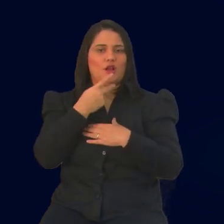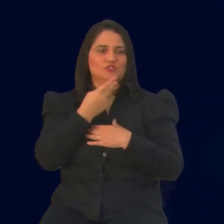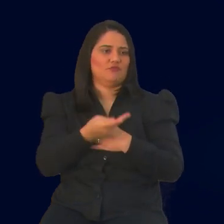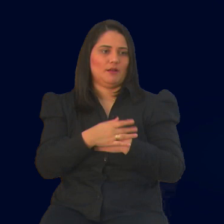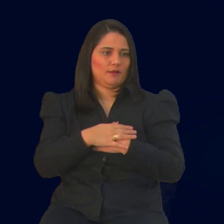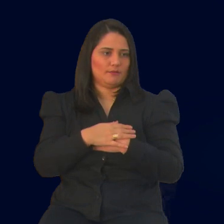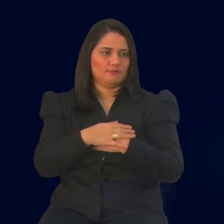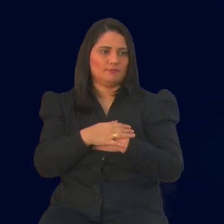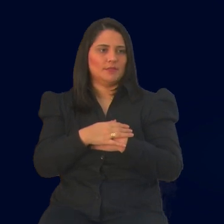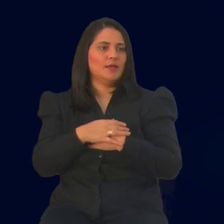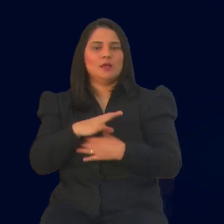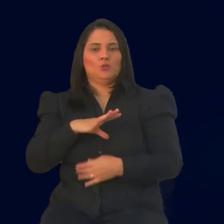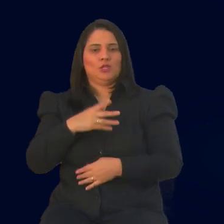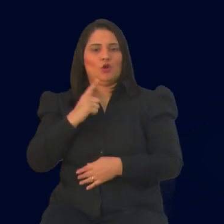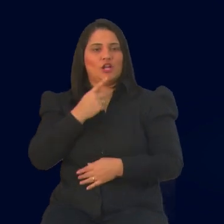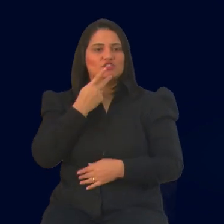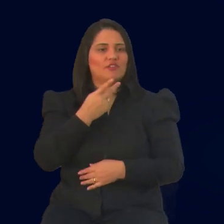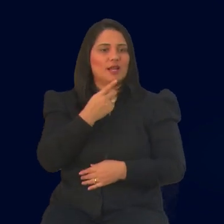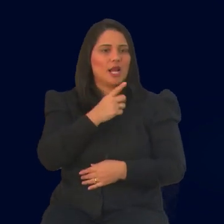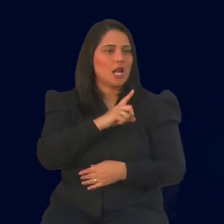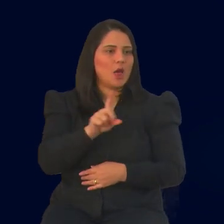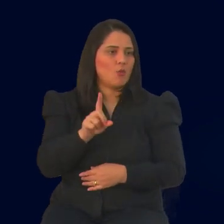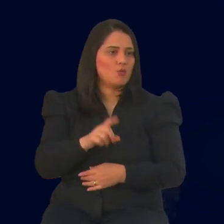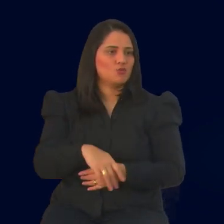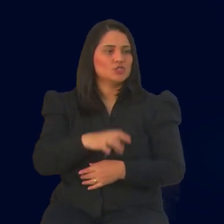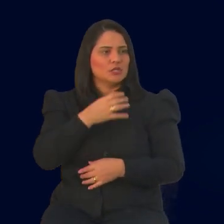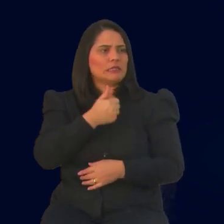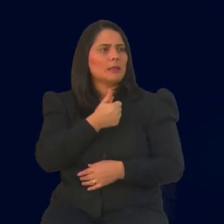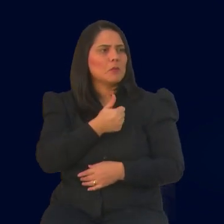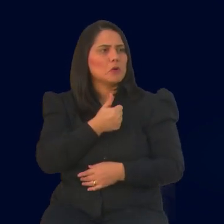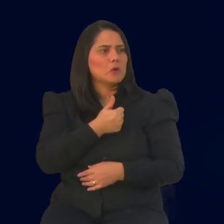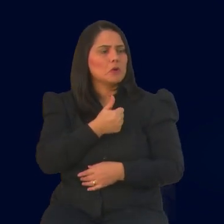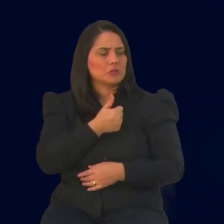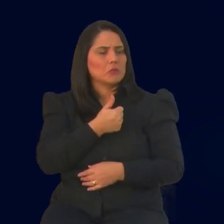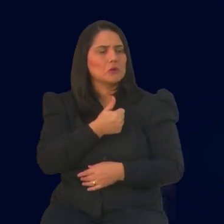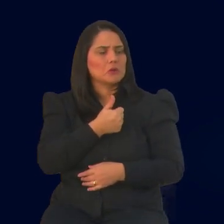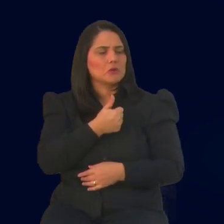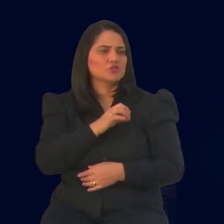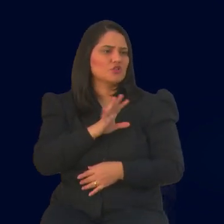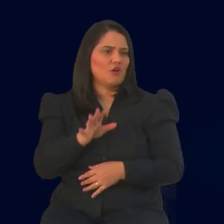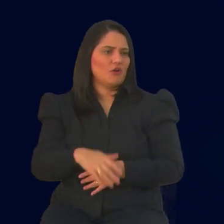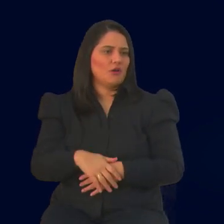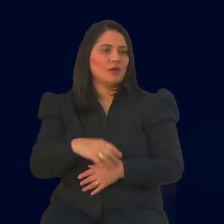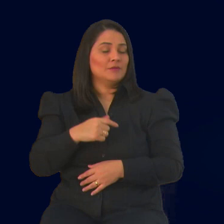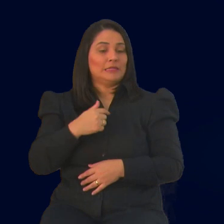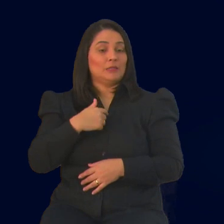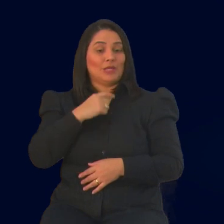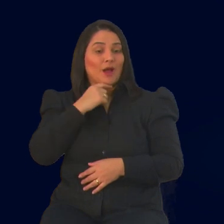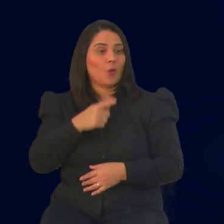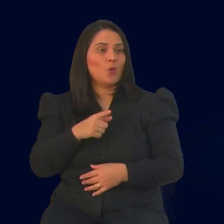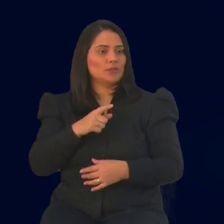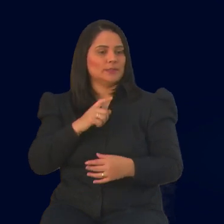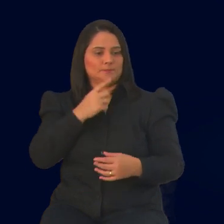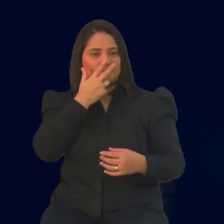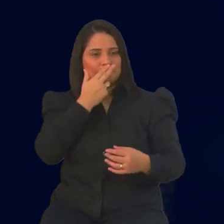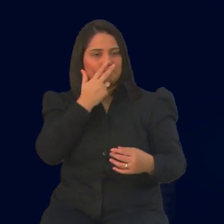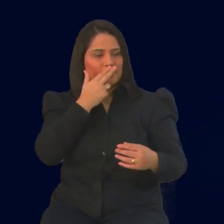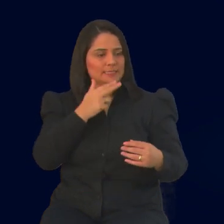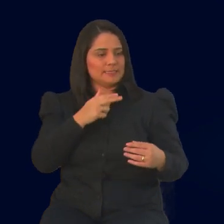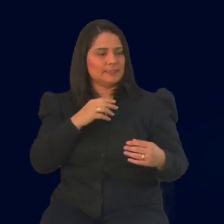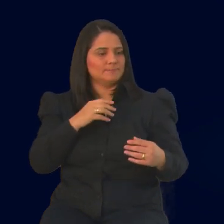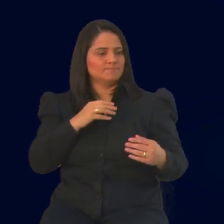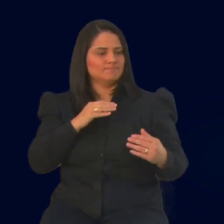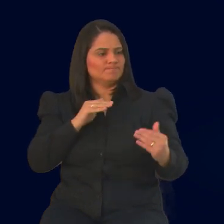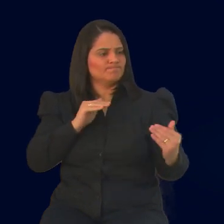dizer não. É quando você não consegue impor os limites que são necessários. Então, aqui é uma comunicação que